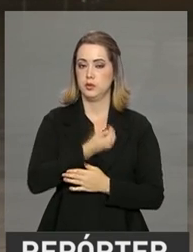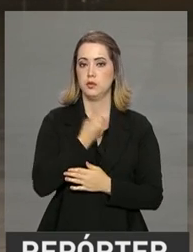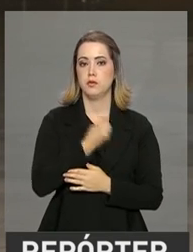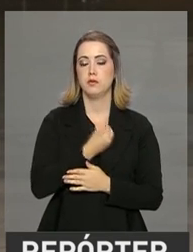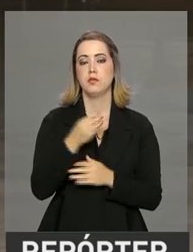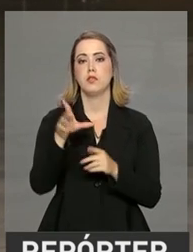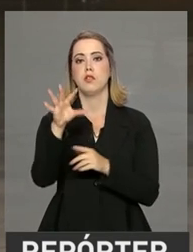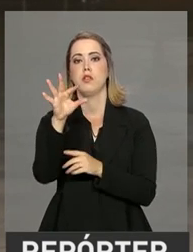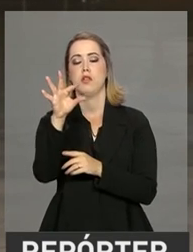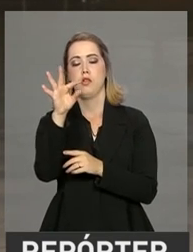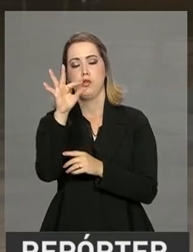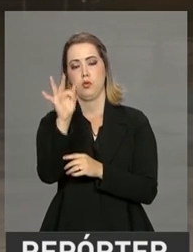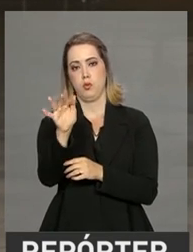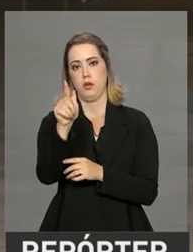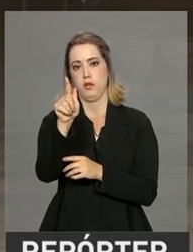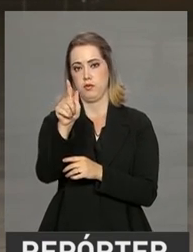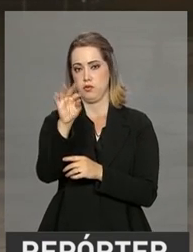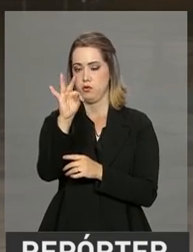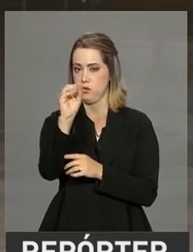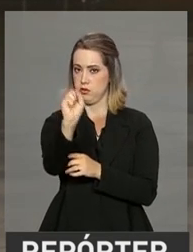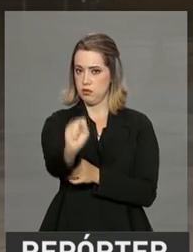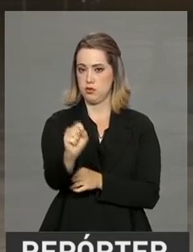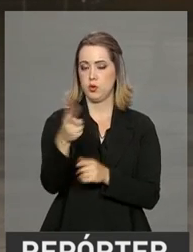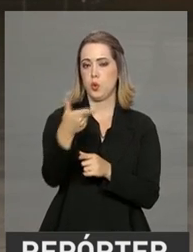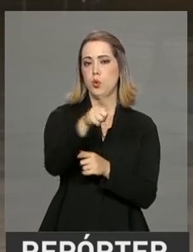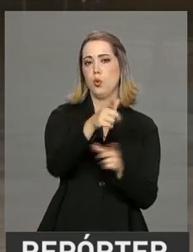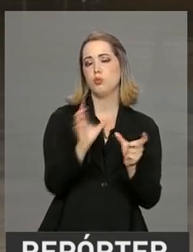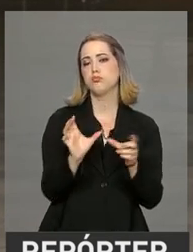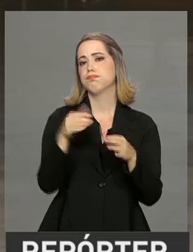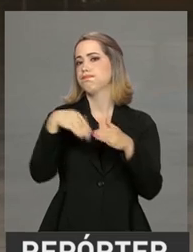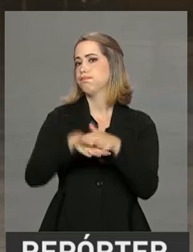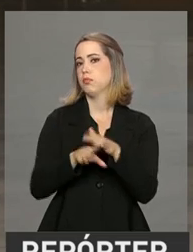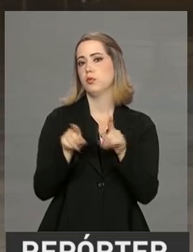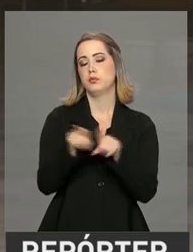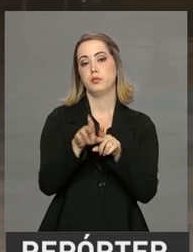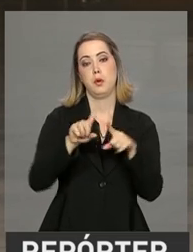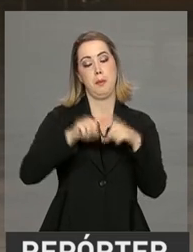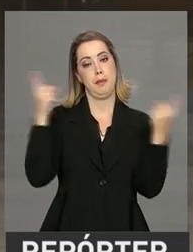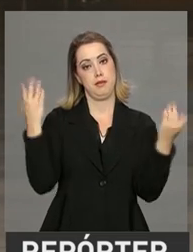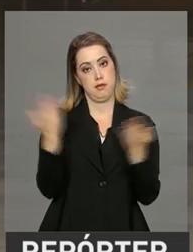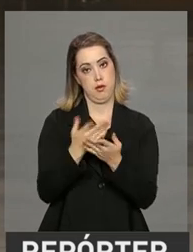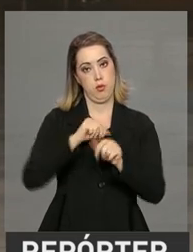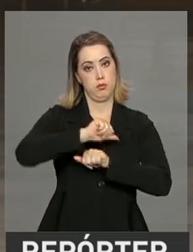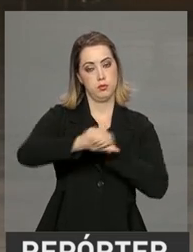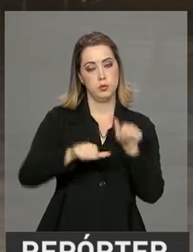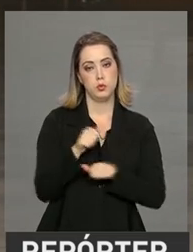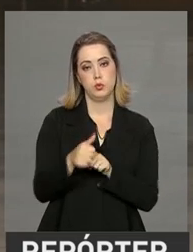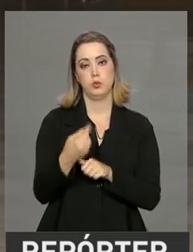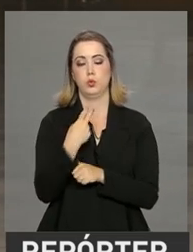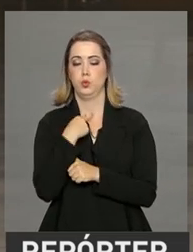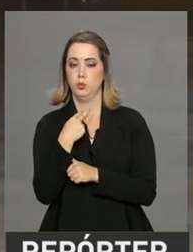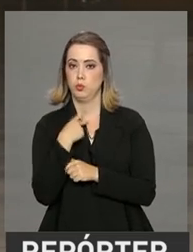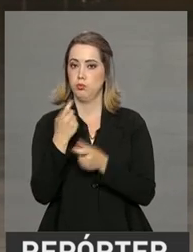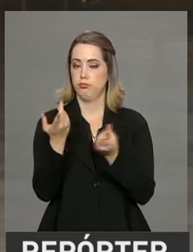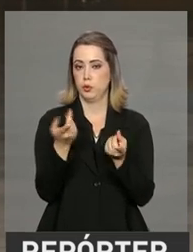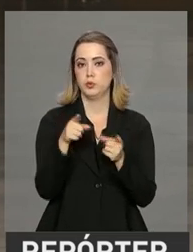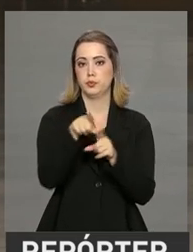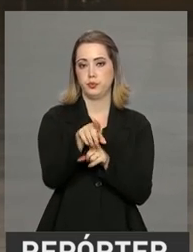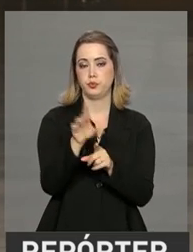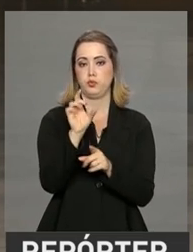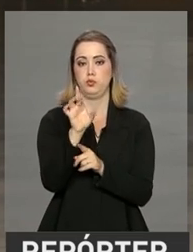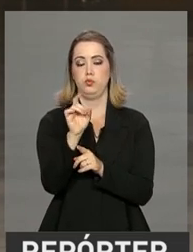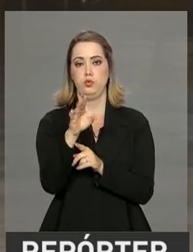do FGTS e de outros fundos. Agora, a Caixa não poderá mais fazer isso até que constem no orçamento fiscal e